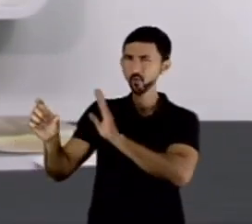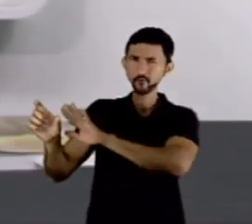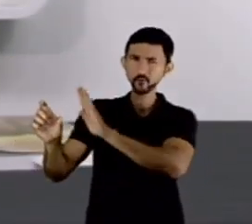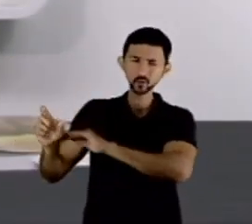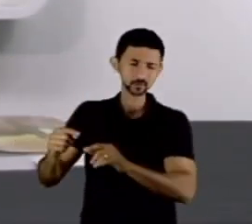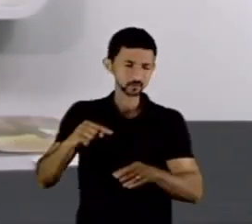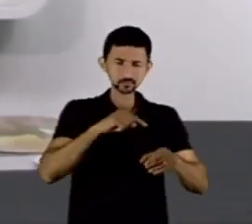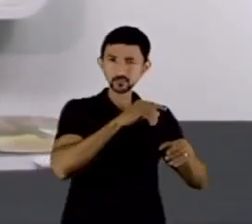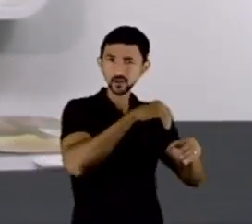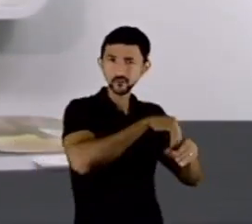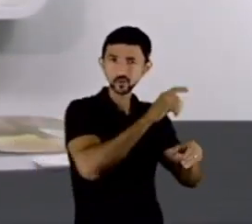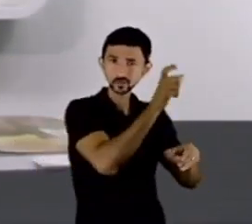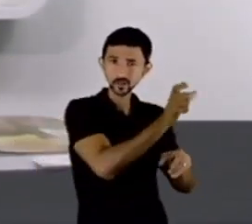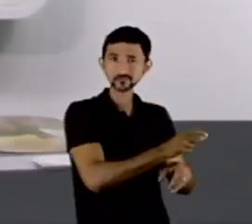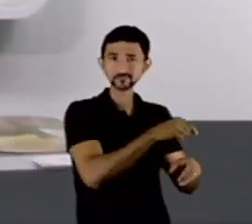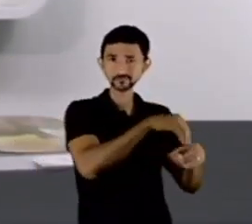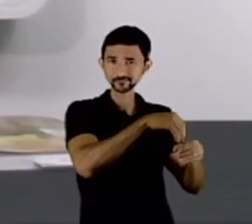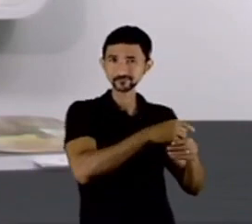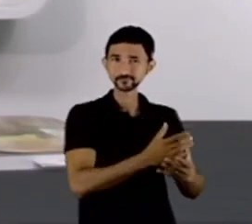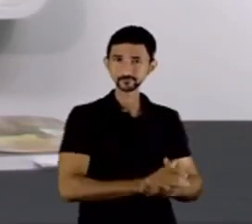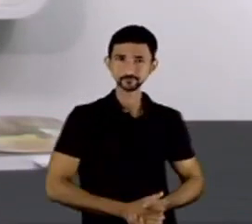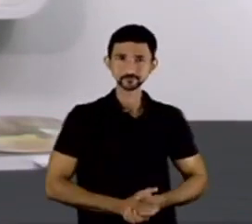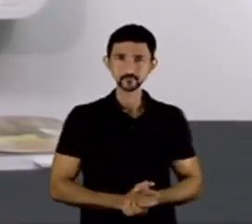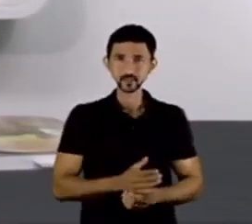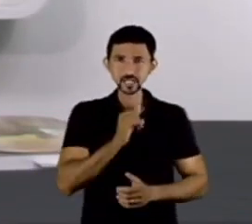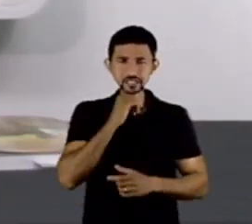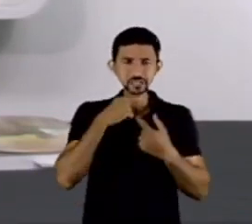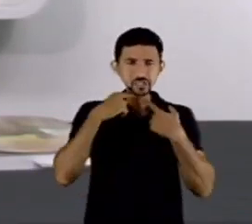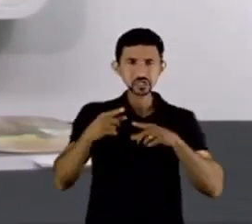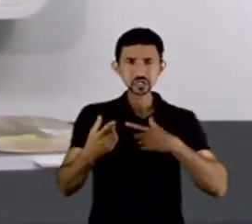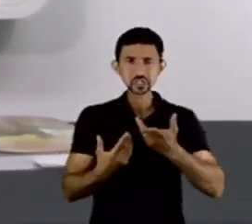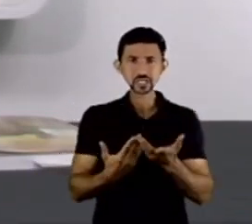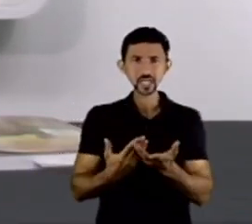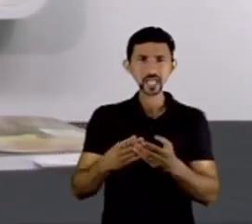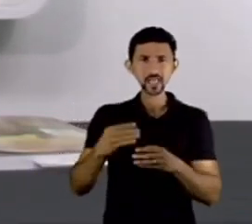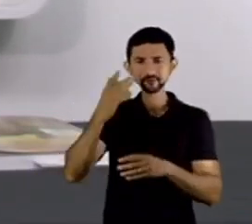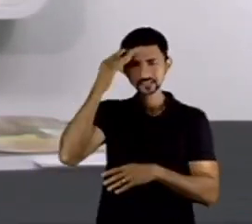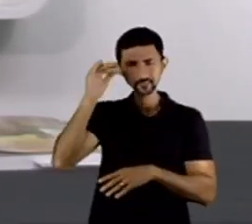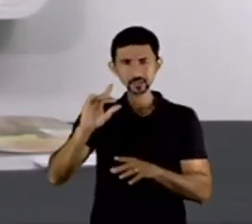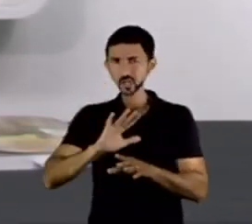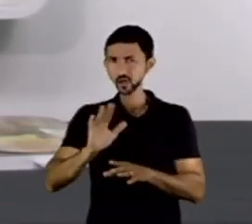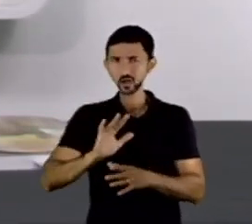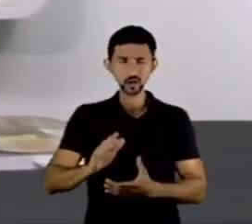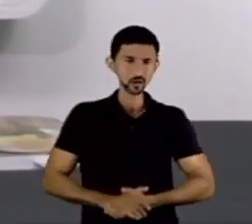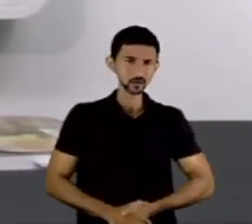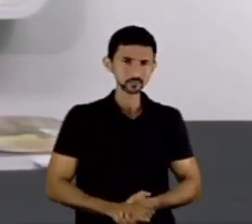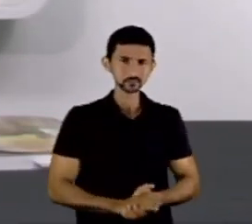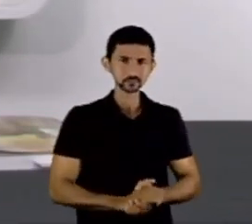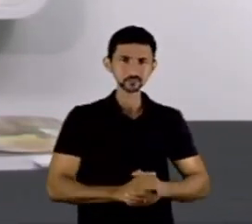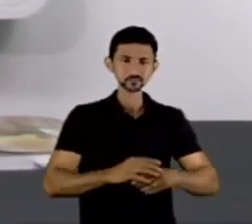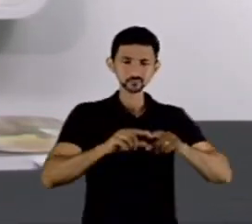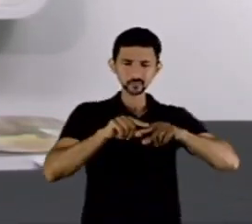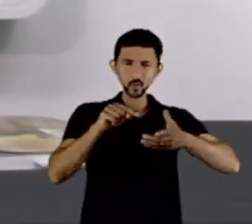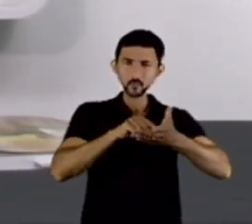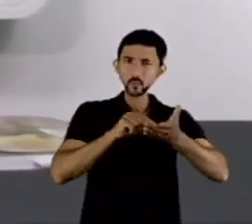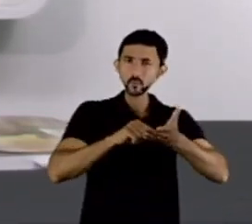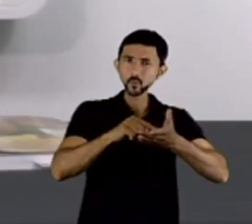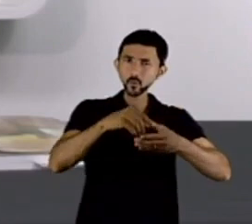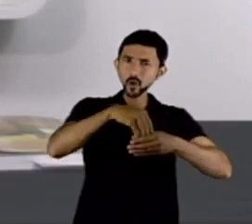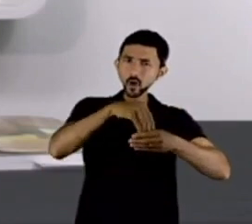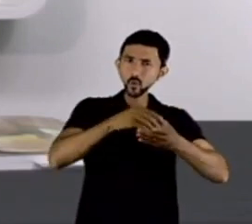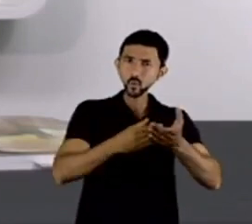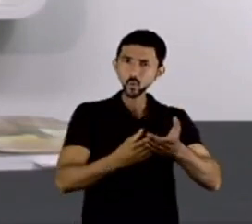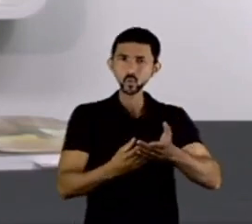nesse. Ninguém vai saber. Apesar das pessoas dizerem que as urnas, elas são fraudadas, né?